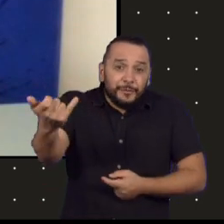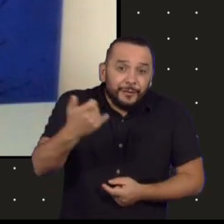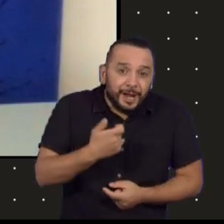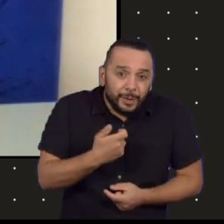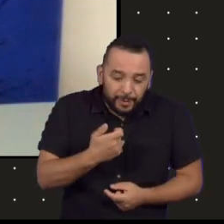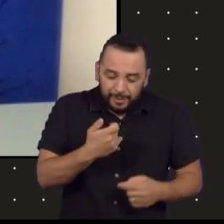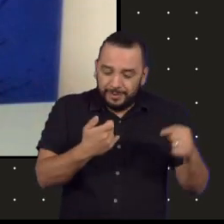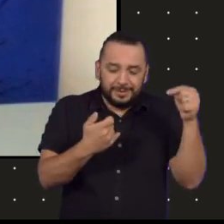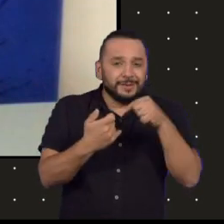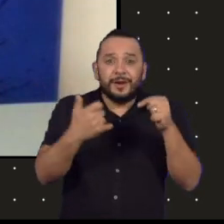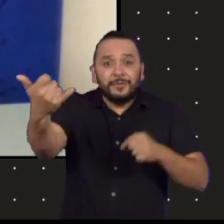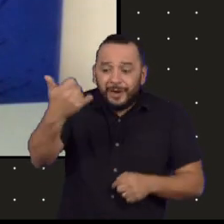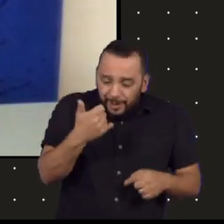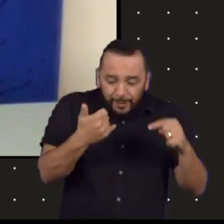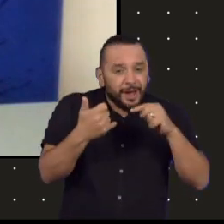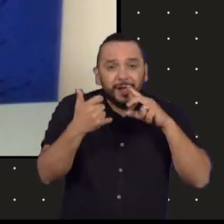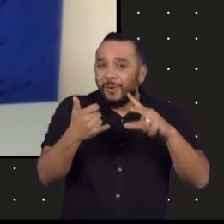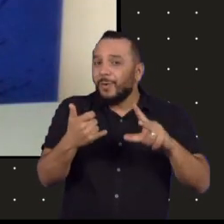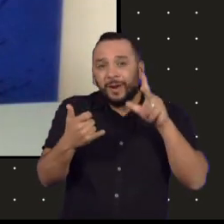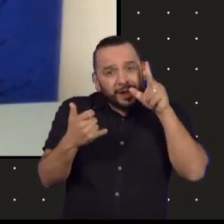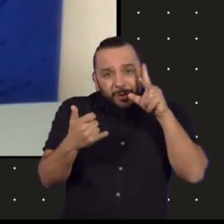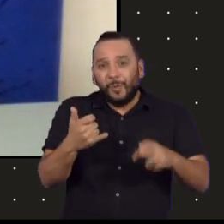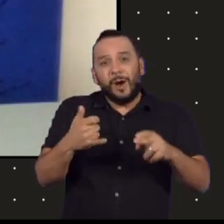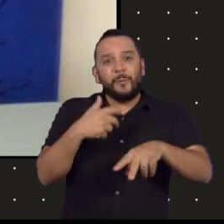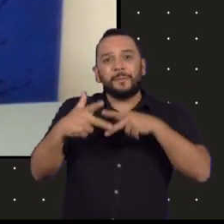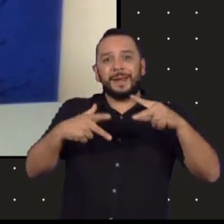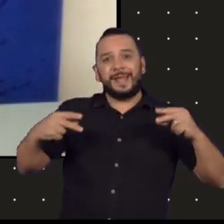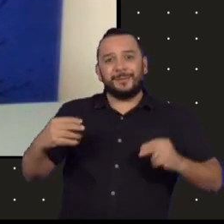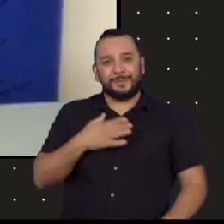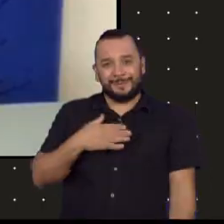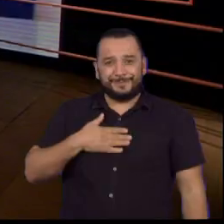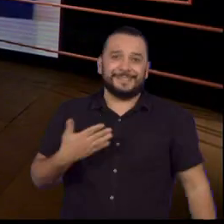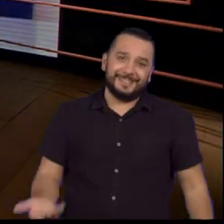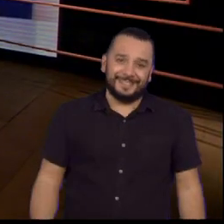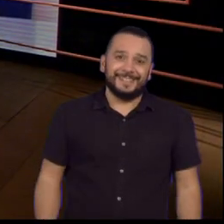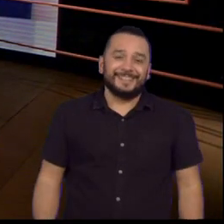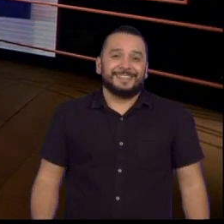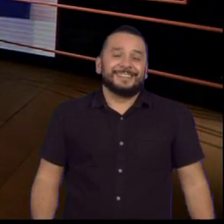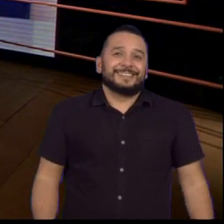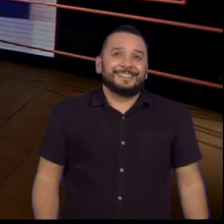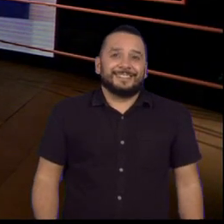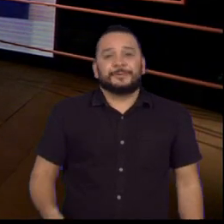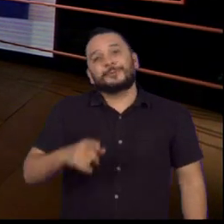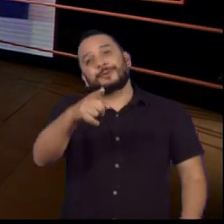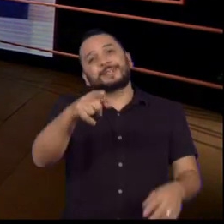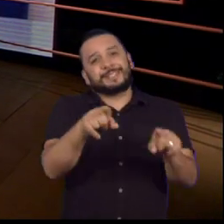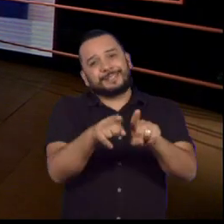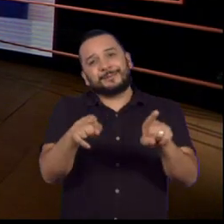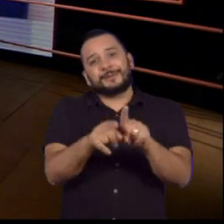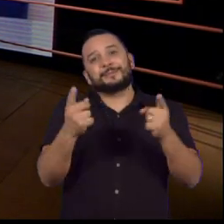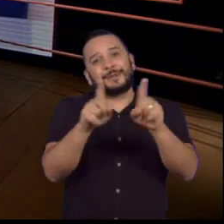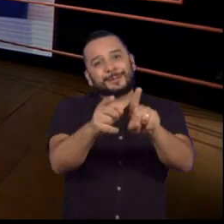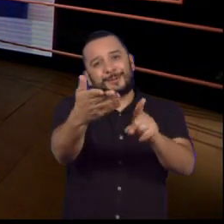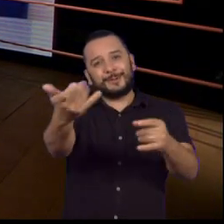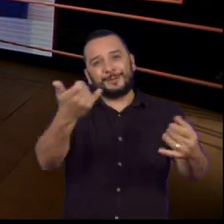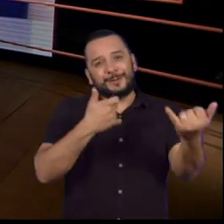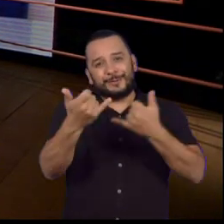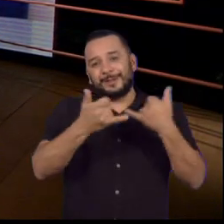Eu recebi vários prêmios de vocês hoje. Eu estou até... Eu não sei nem como eu vou dormir hoje, hein? Eu